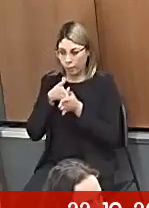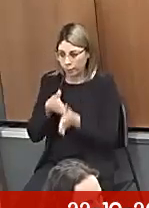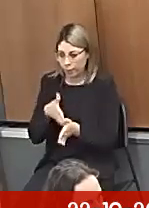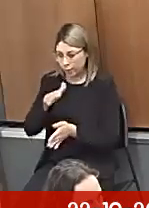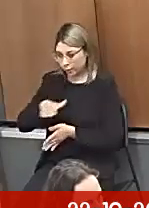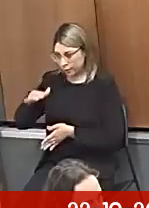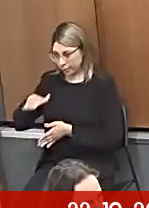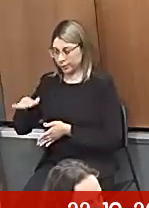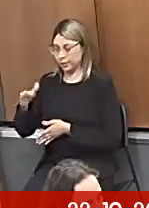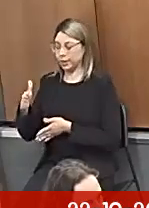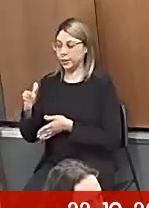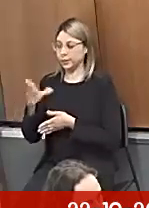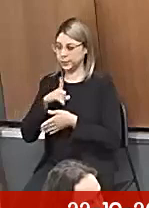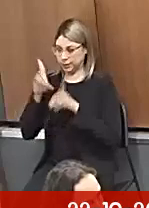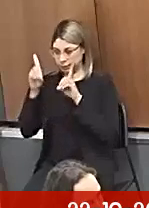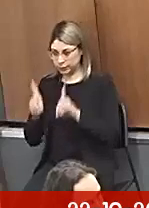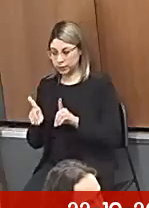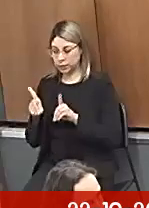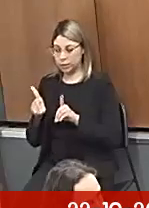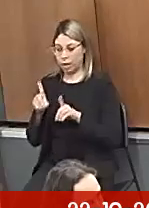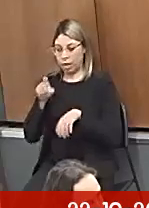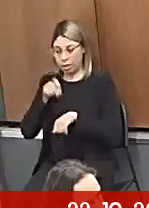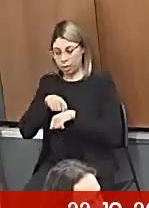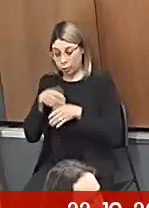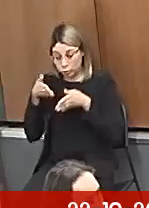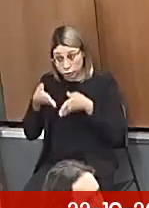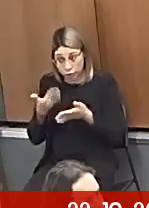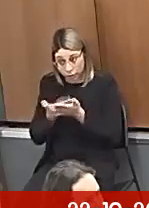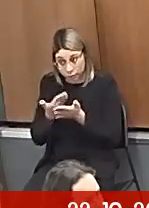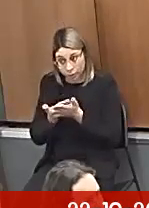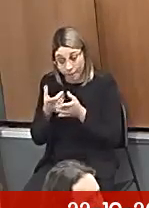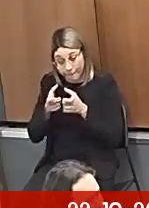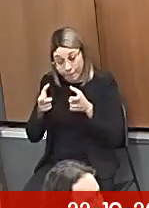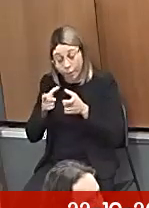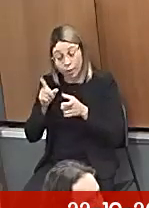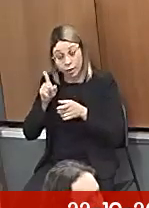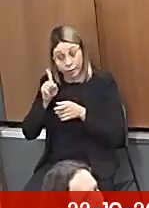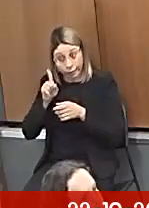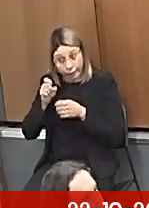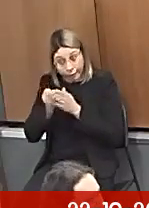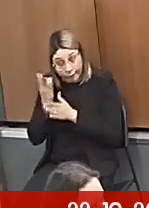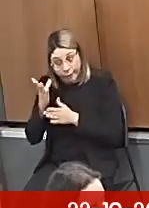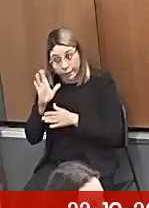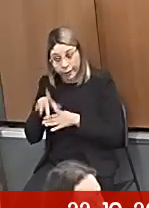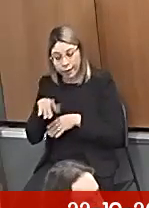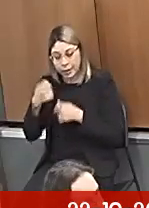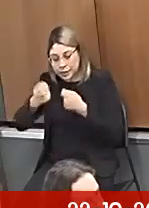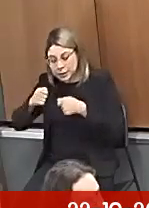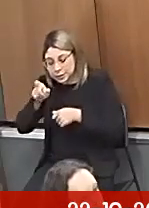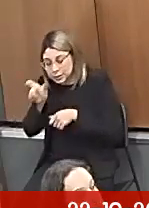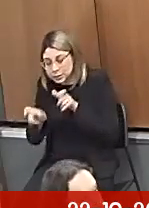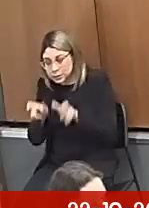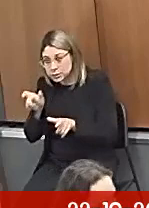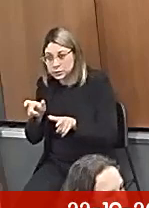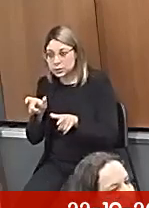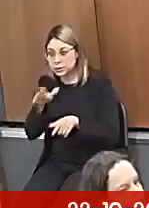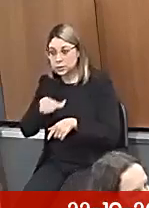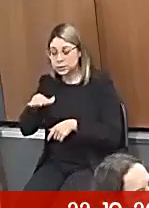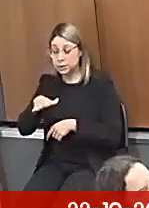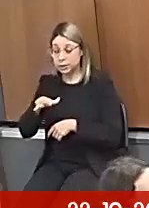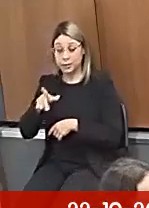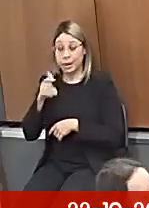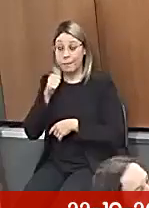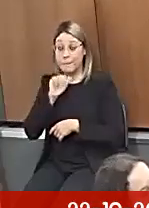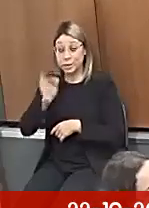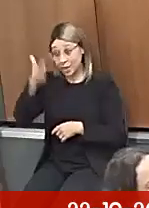das crianças com deficiência, quando elas chegam na escola, a maioria das vezes, todas as necessidades da criança, elas já sabem.